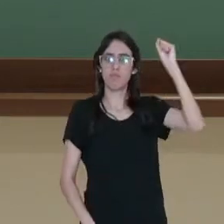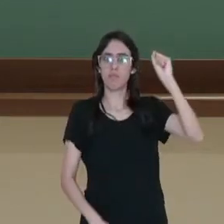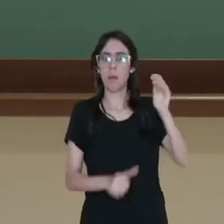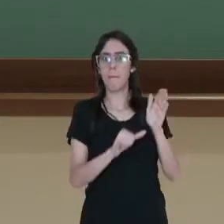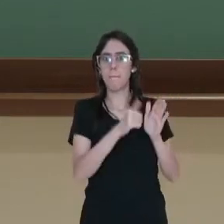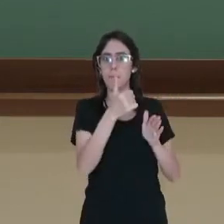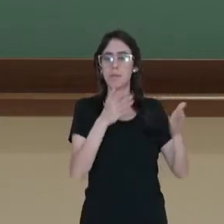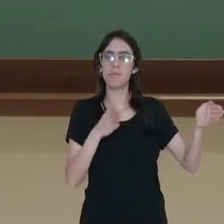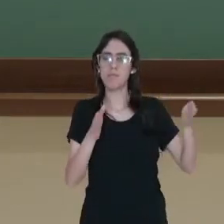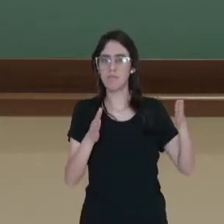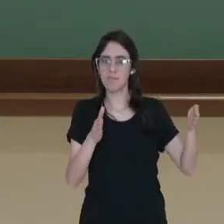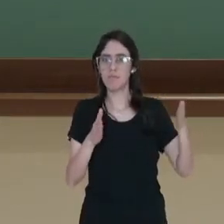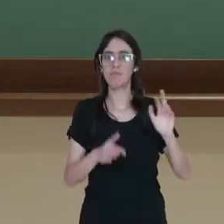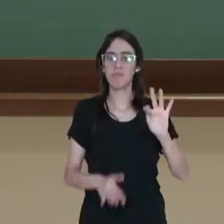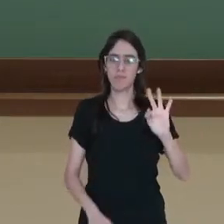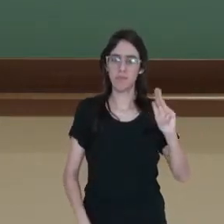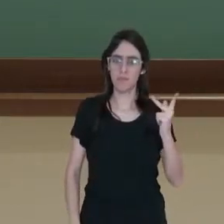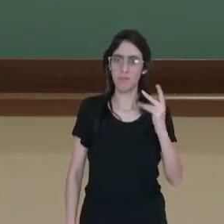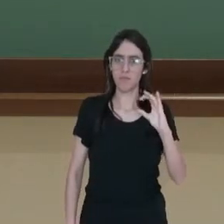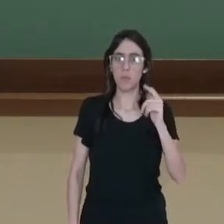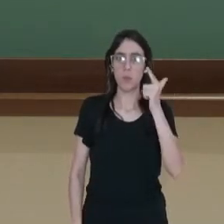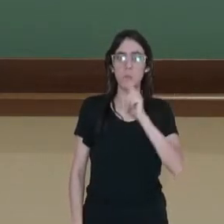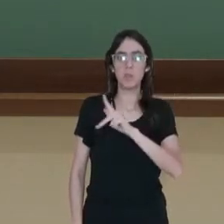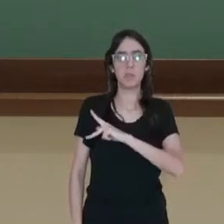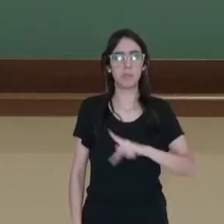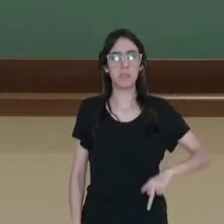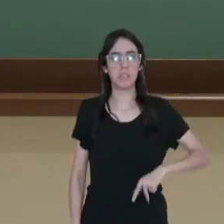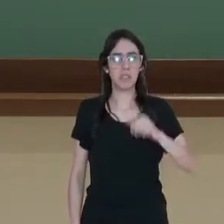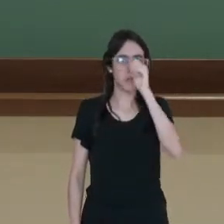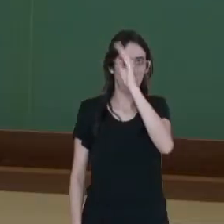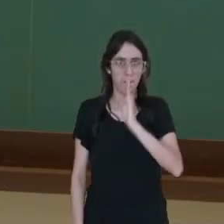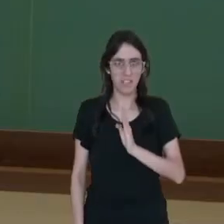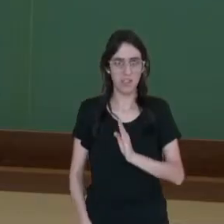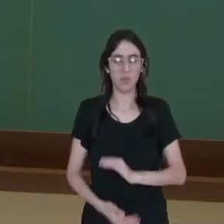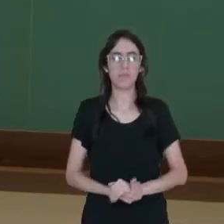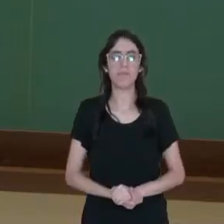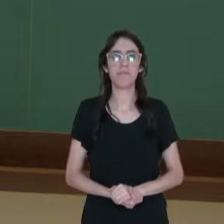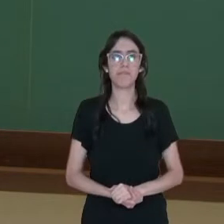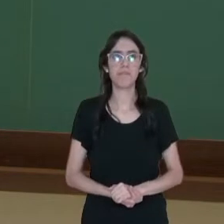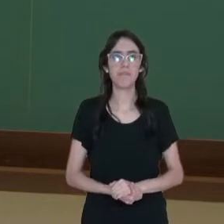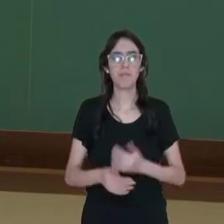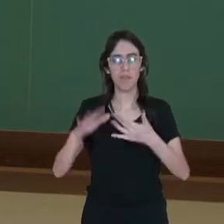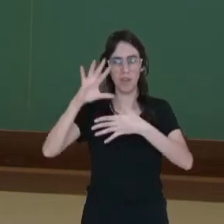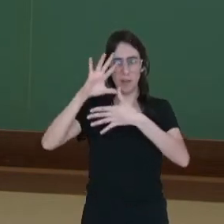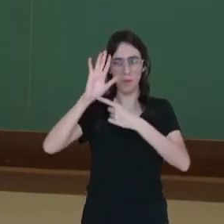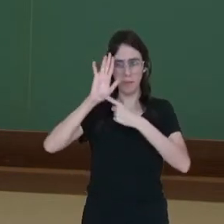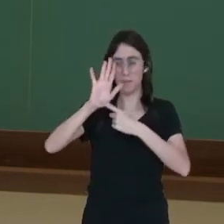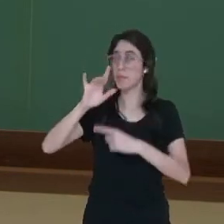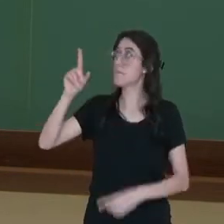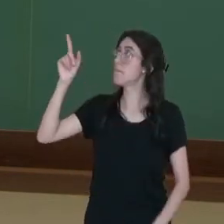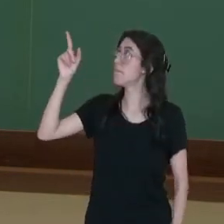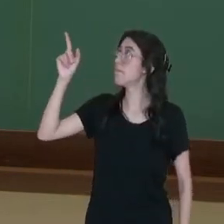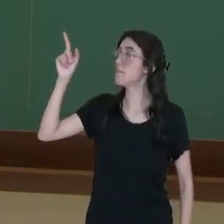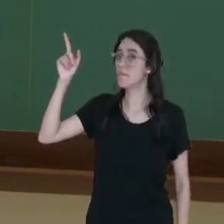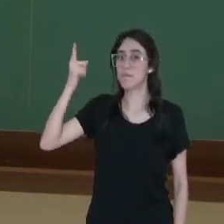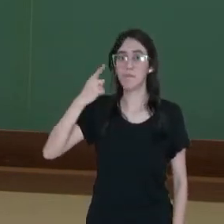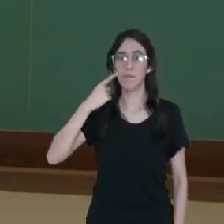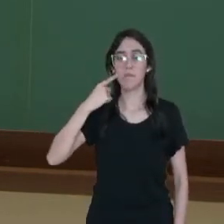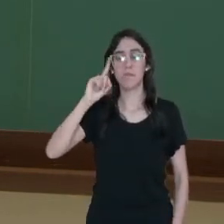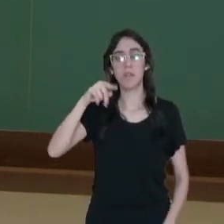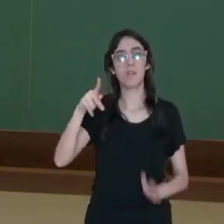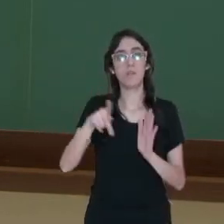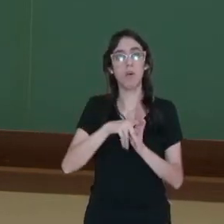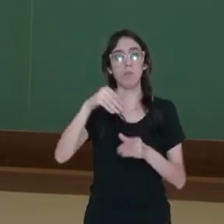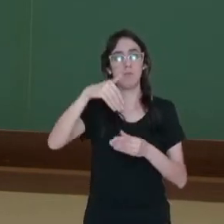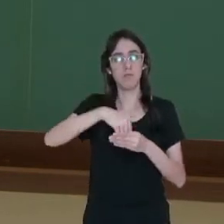Cardoso para presidente do Brasil. Este mapa mostra para você o resultado da eleição